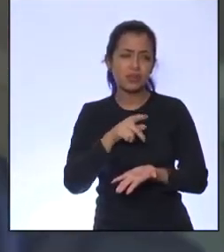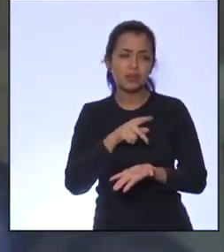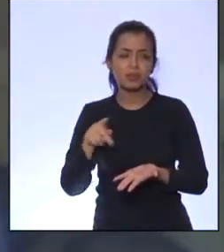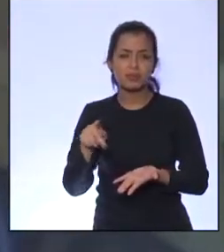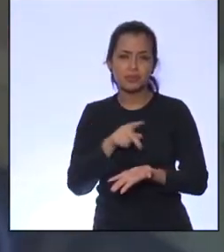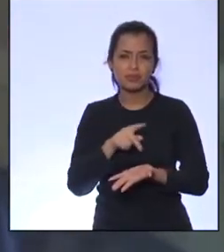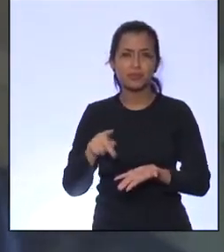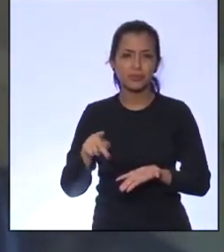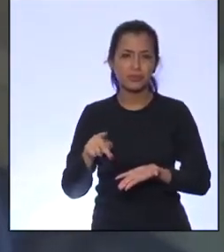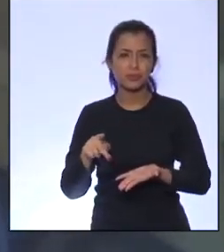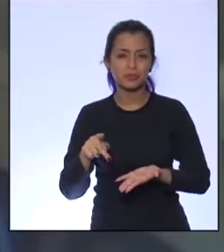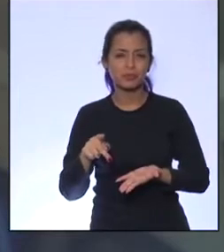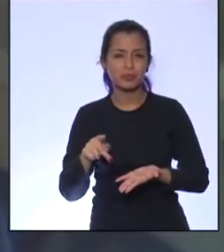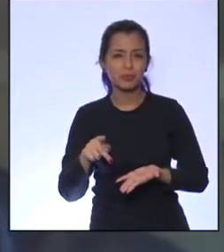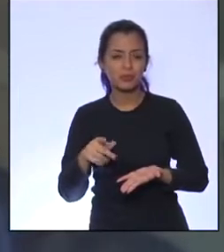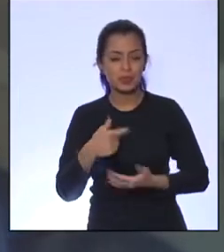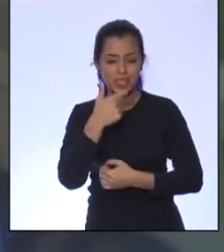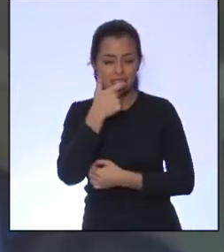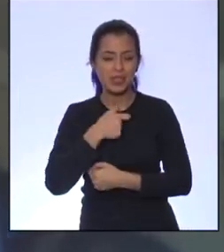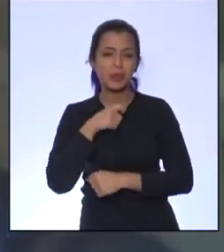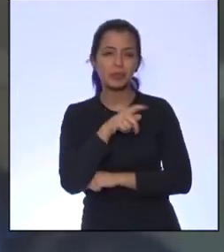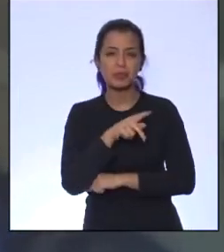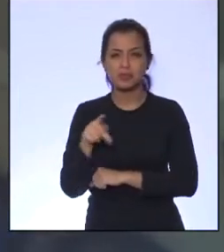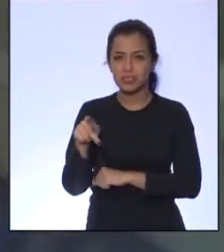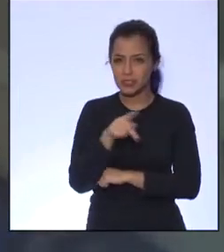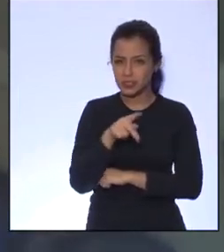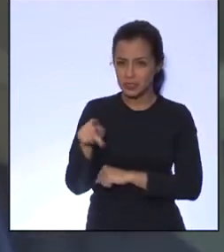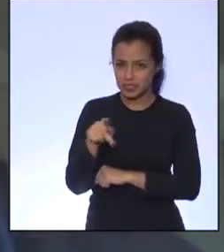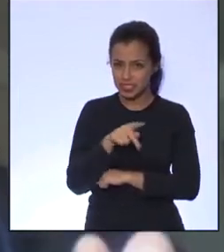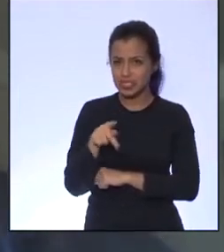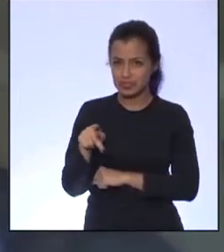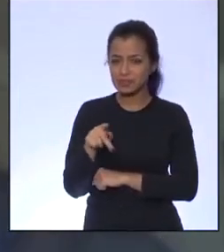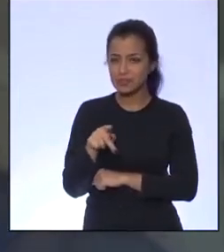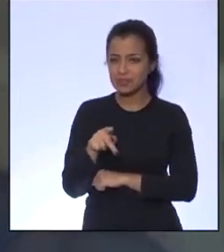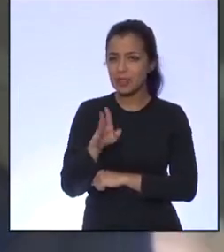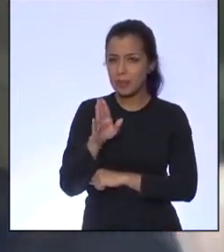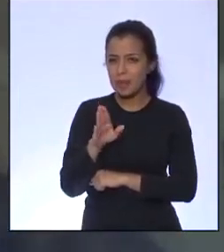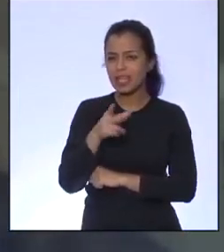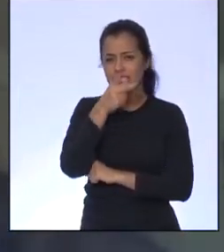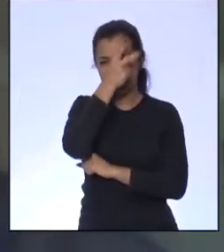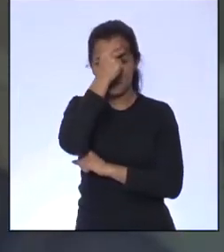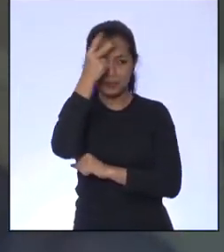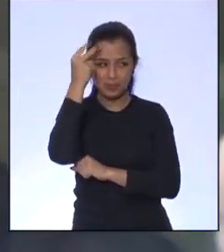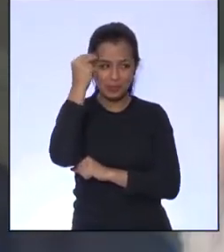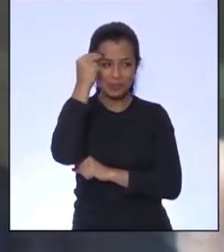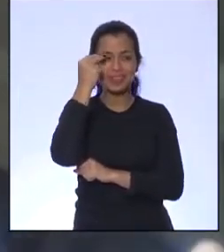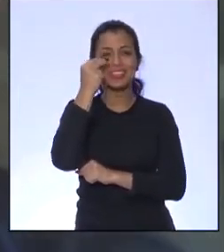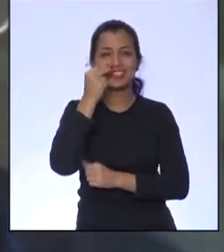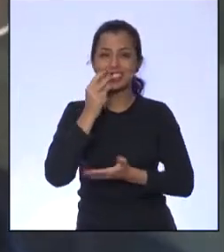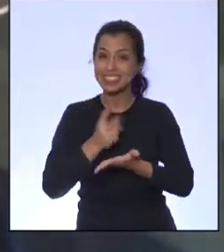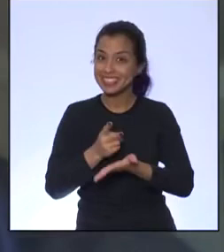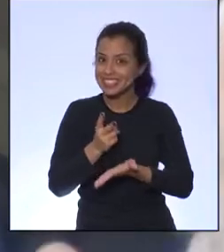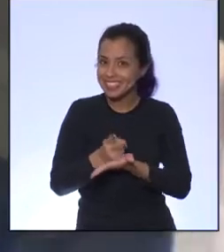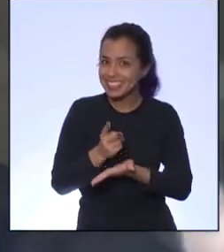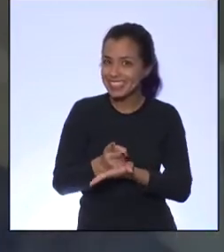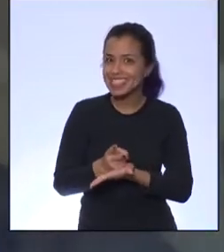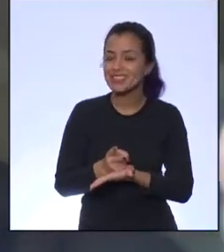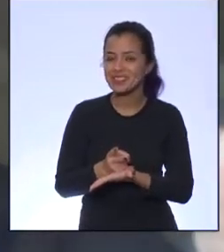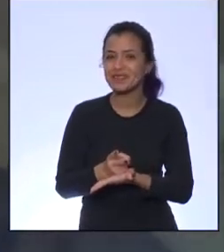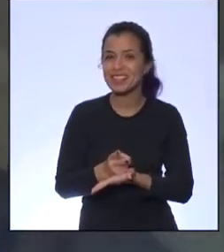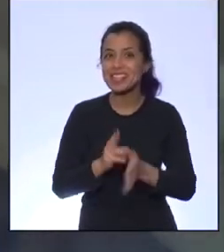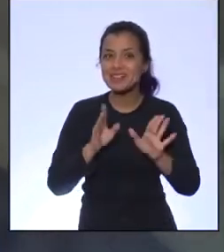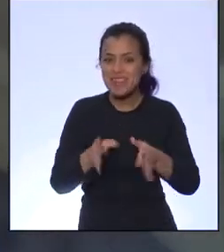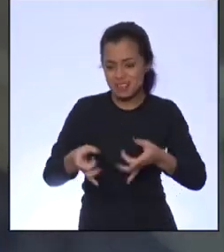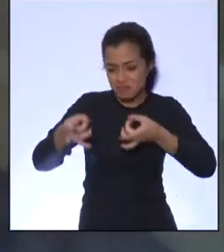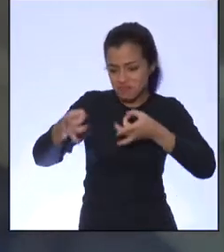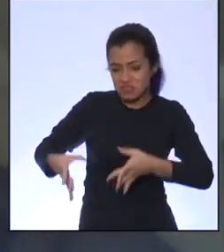deixei a sala de aula, passei por vários cargos públicos, mas sempre fiz questão de não abandonar